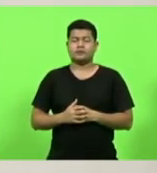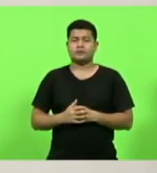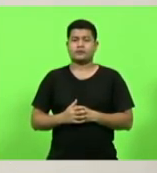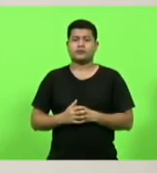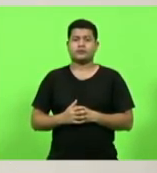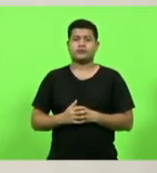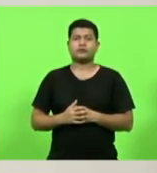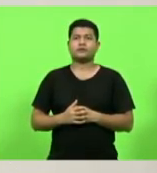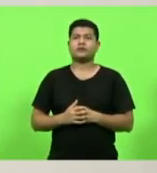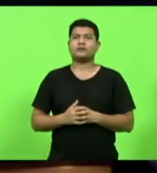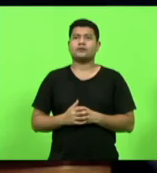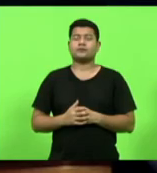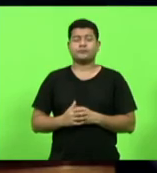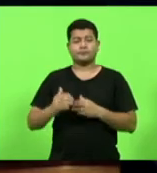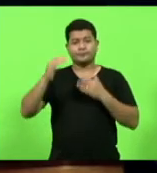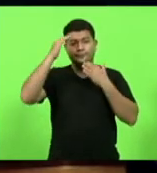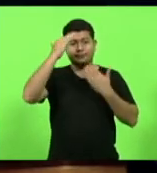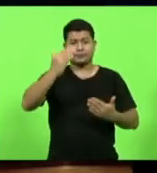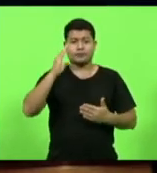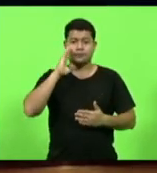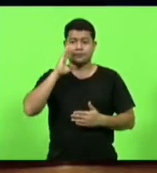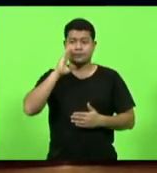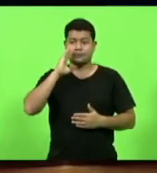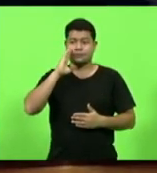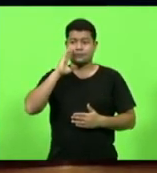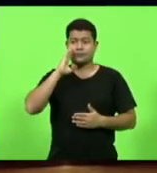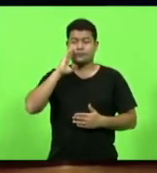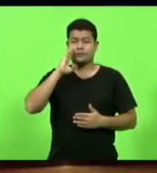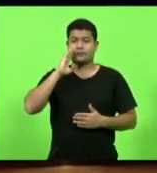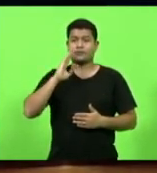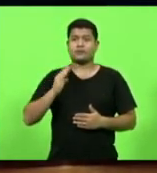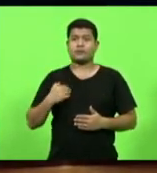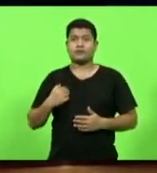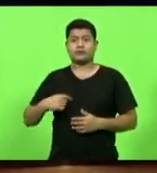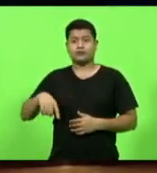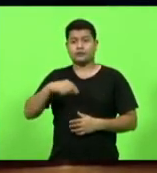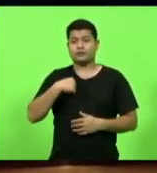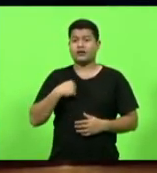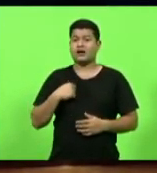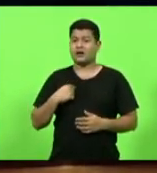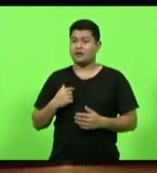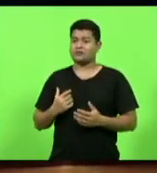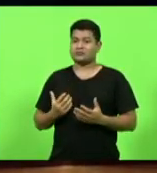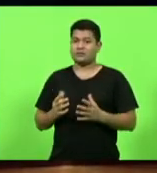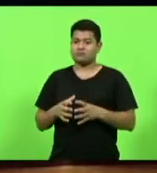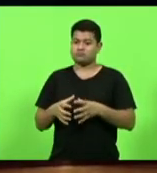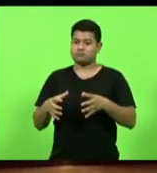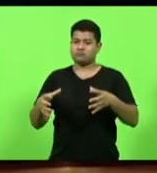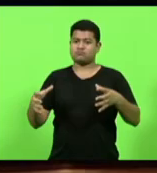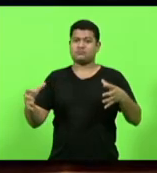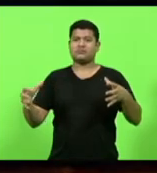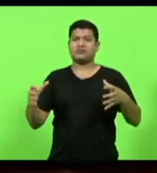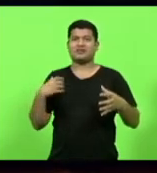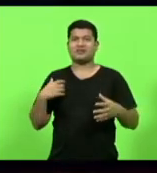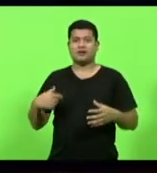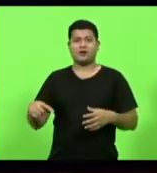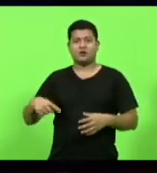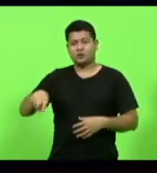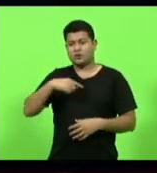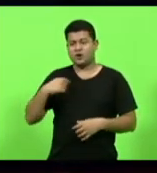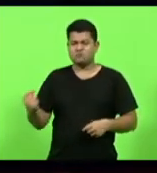Muito obrigado, deputado Berlanda. O time Vamos que Vamos só cresce, né? Nós estamos construindo, como